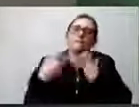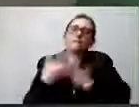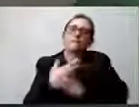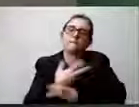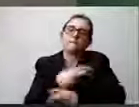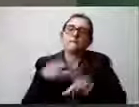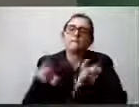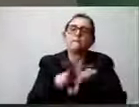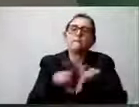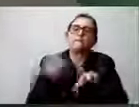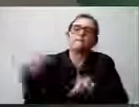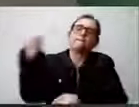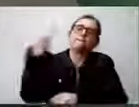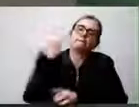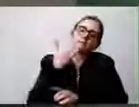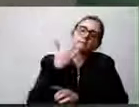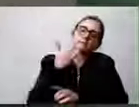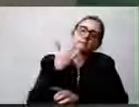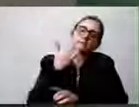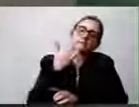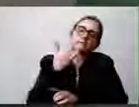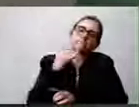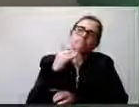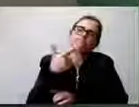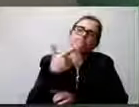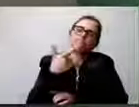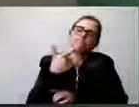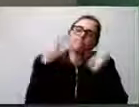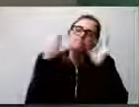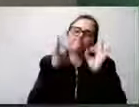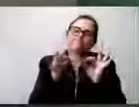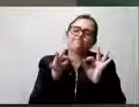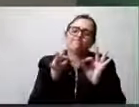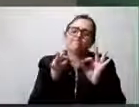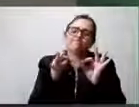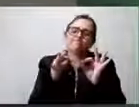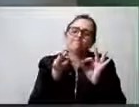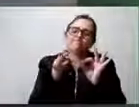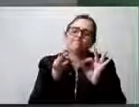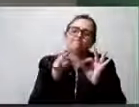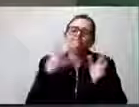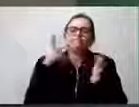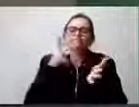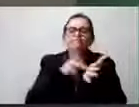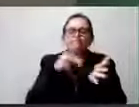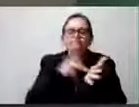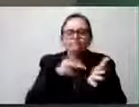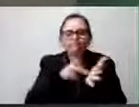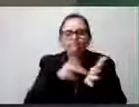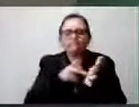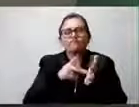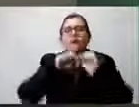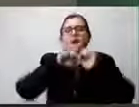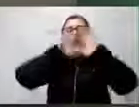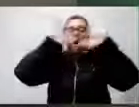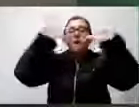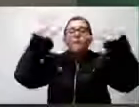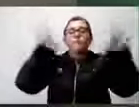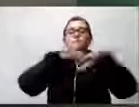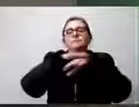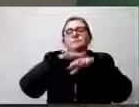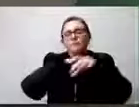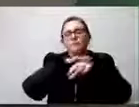vem com a condição de instabilidades estabelecidas. Então, realmente tem um cenário grande a conversar